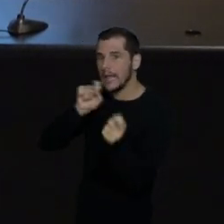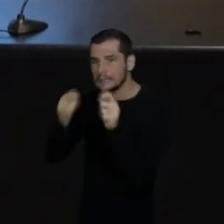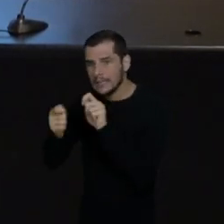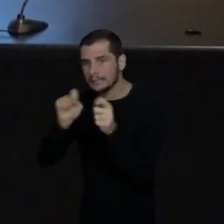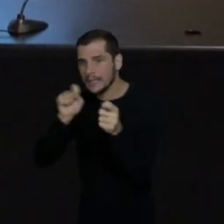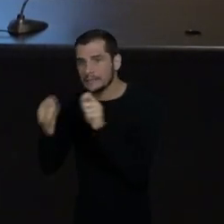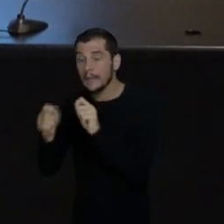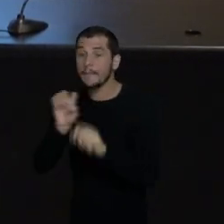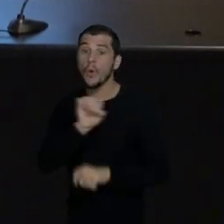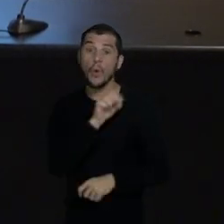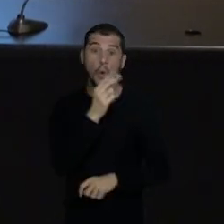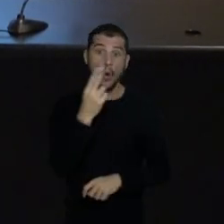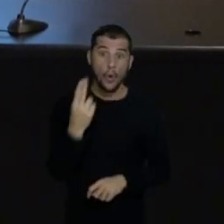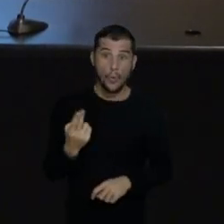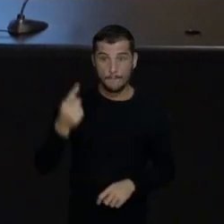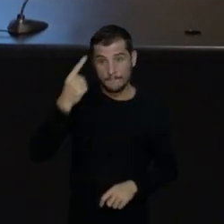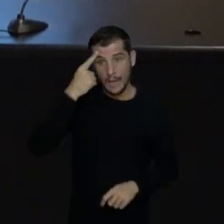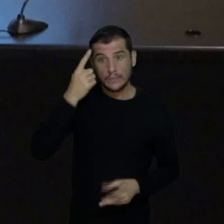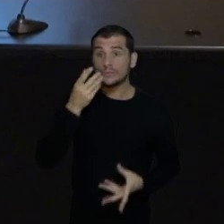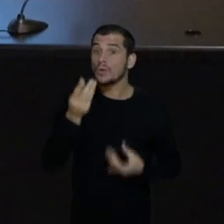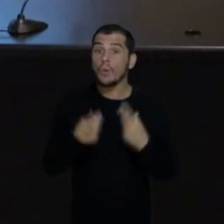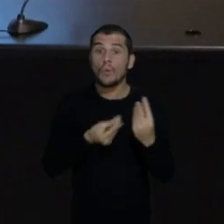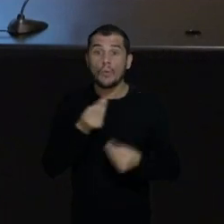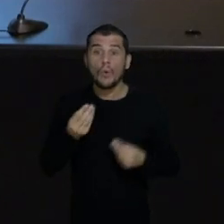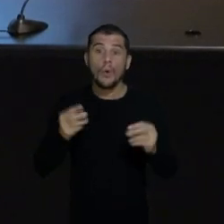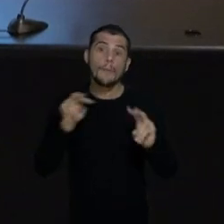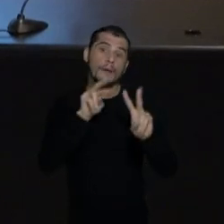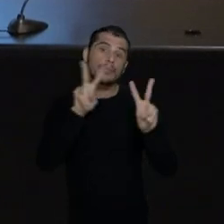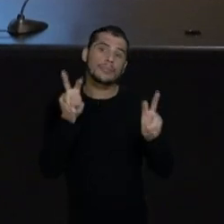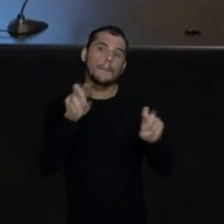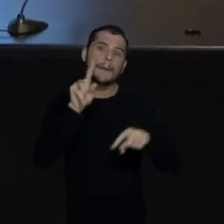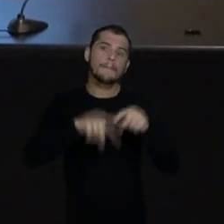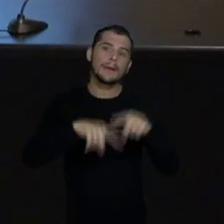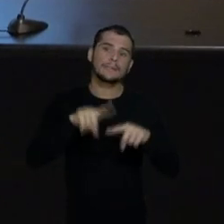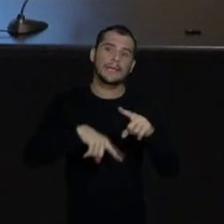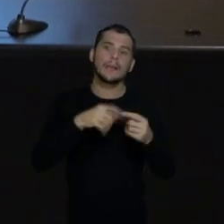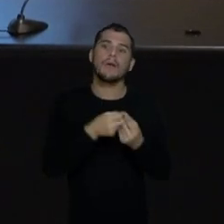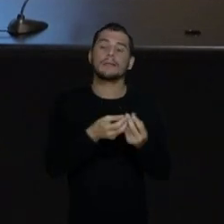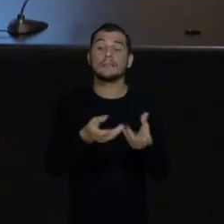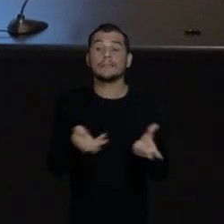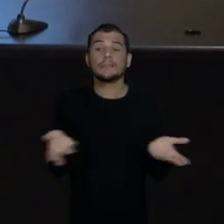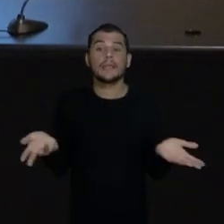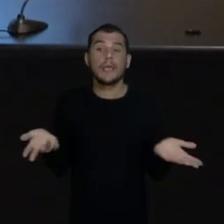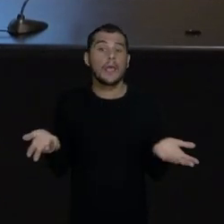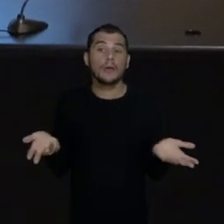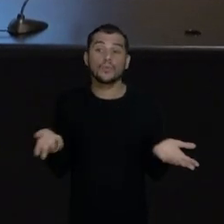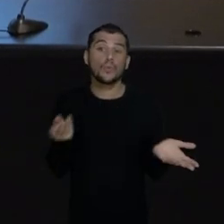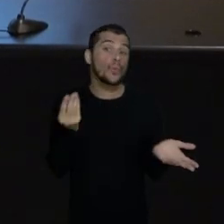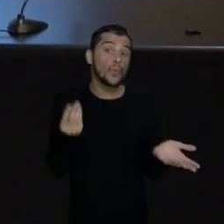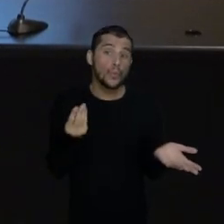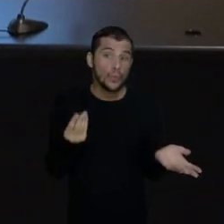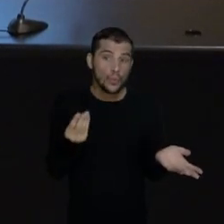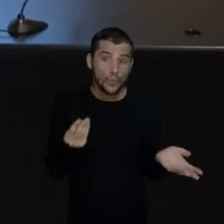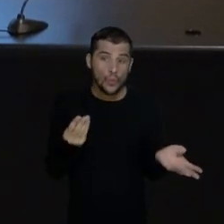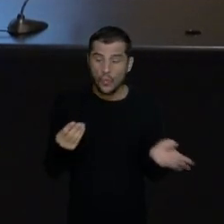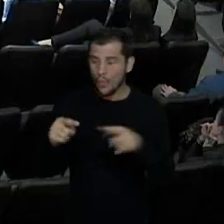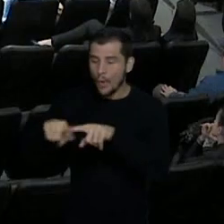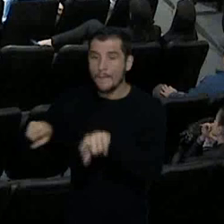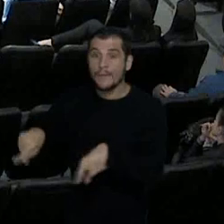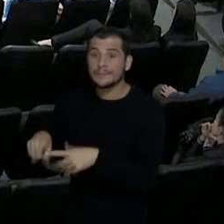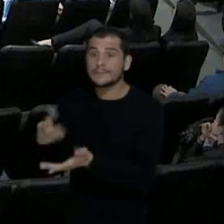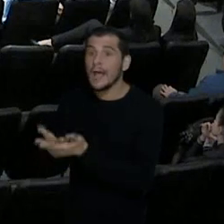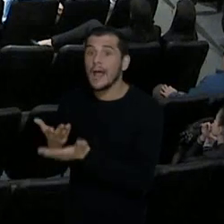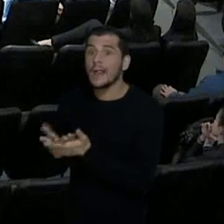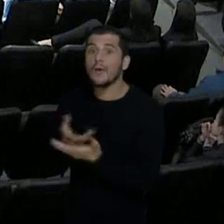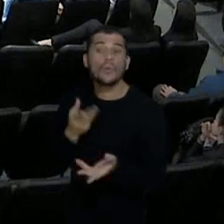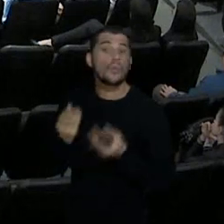repenso a forma como eu entrego o material eu penso a forma como eu faço a minha sala de aula eu repenso